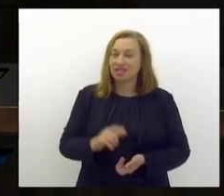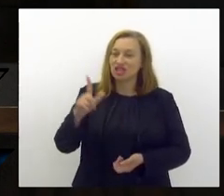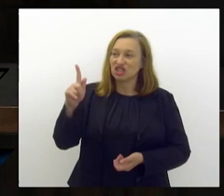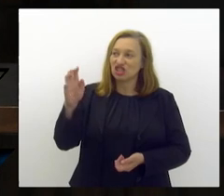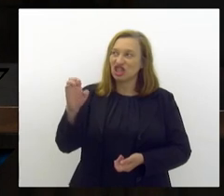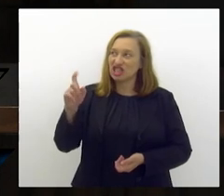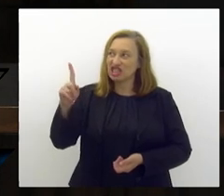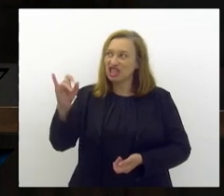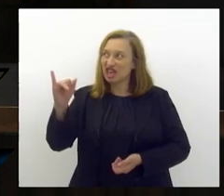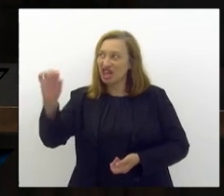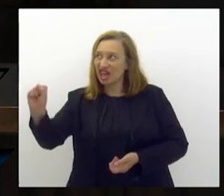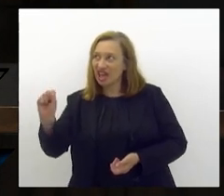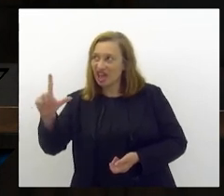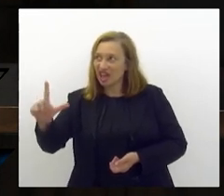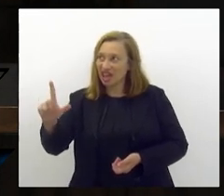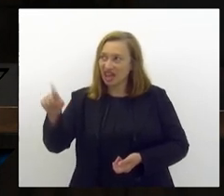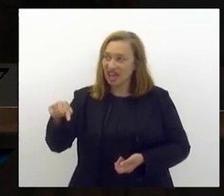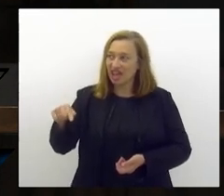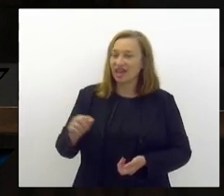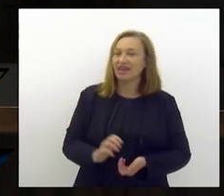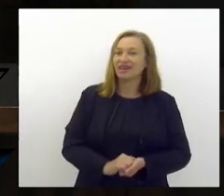Gessie Jane Vieira de Souza,